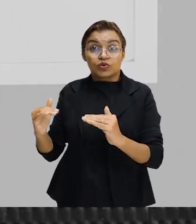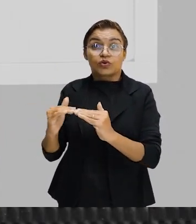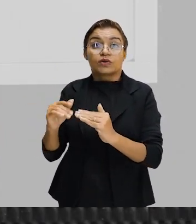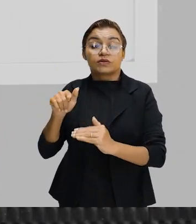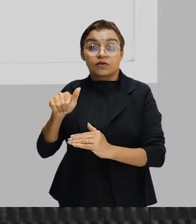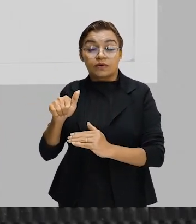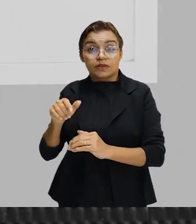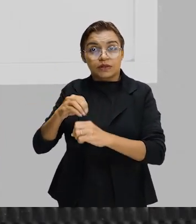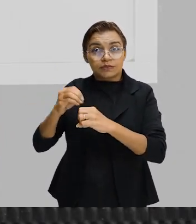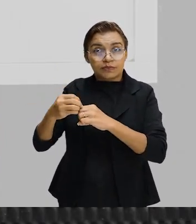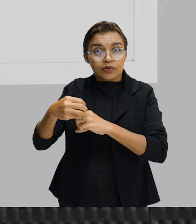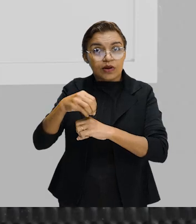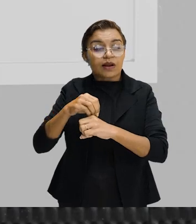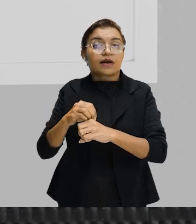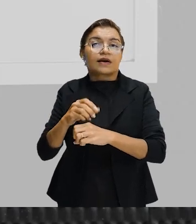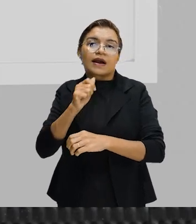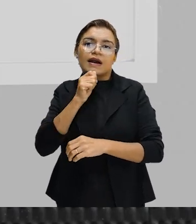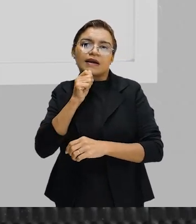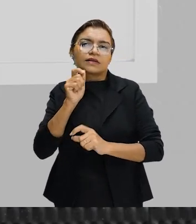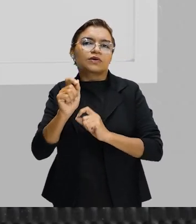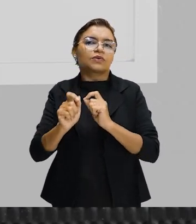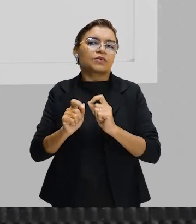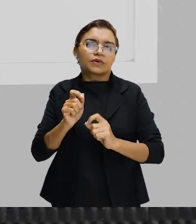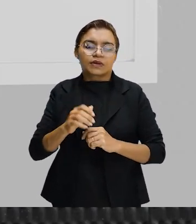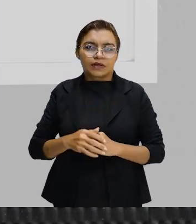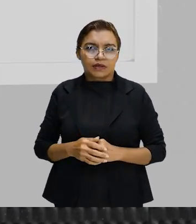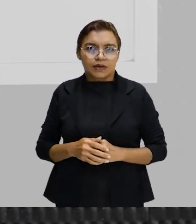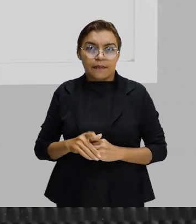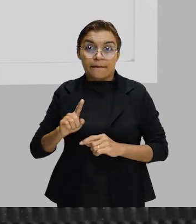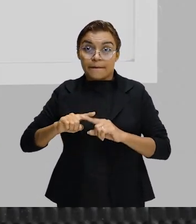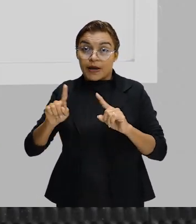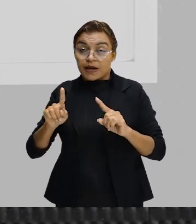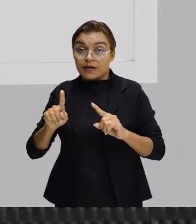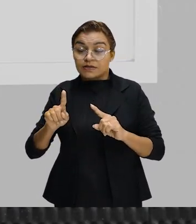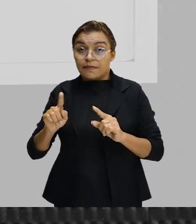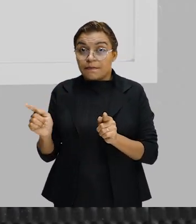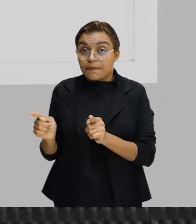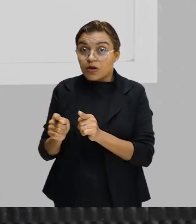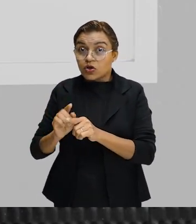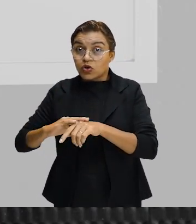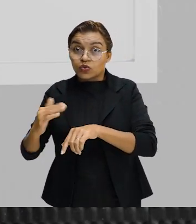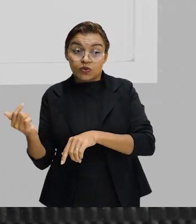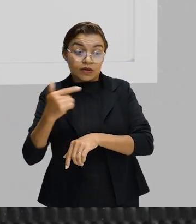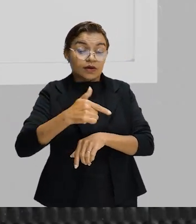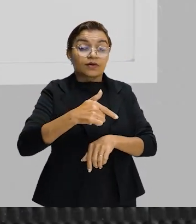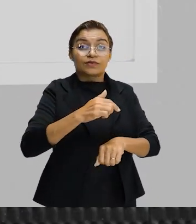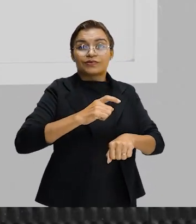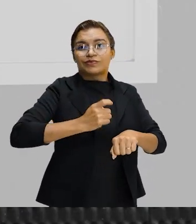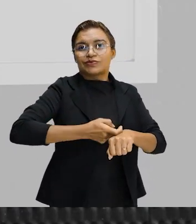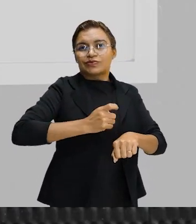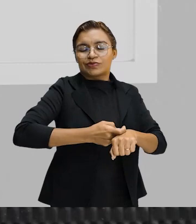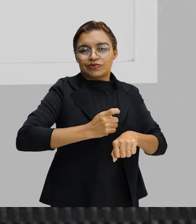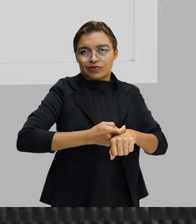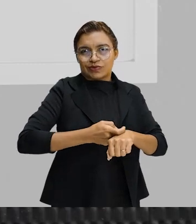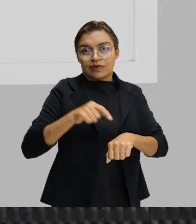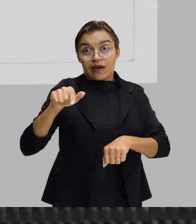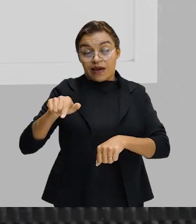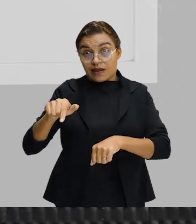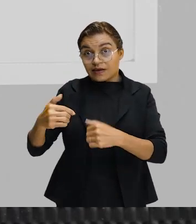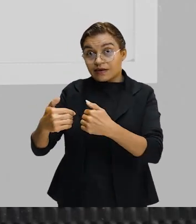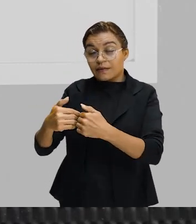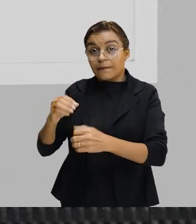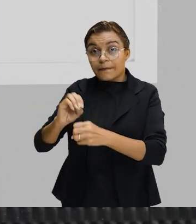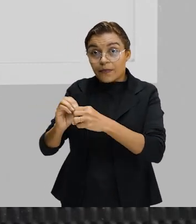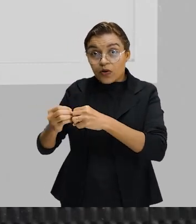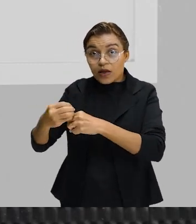moléculas, que ainda é considerável, porém é menor do que nos sólidos. É por isso que essas moléculas elas estão mais distantes,